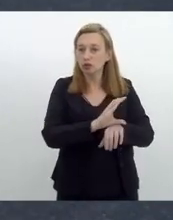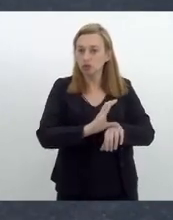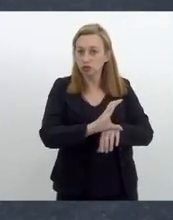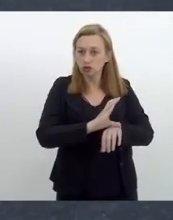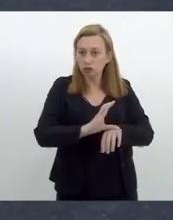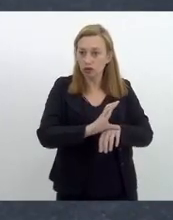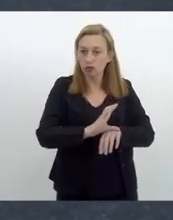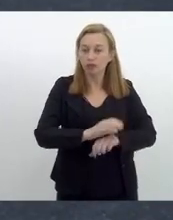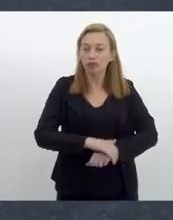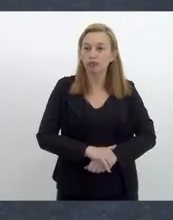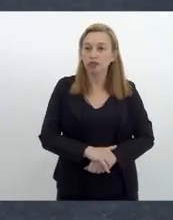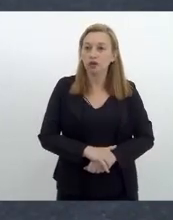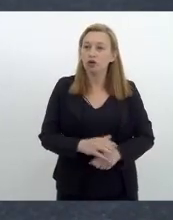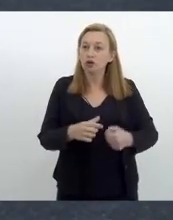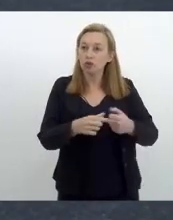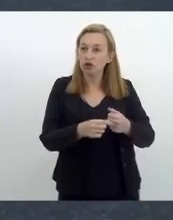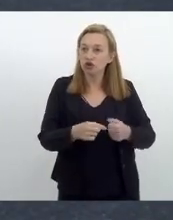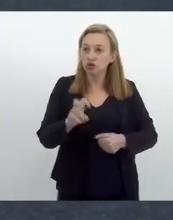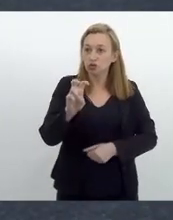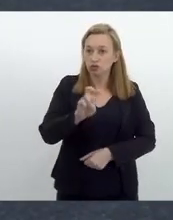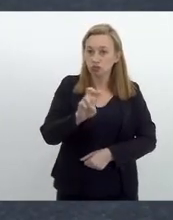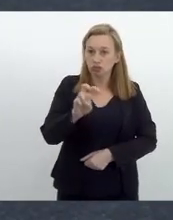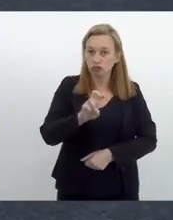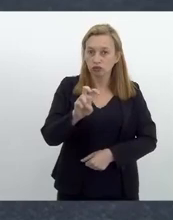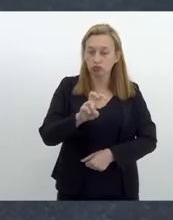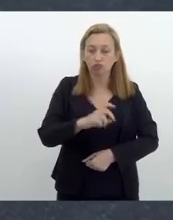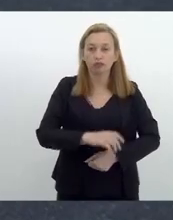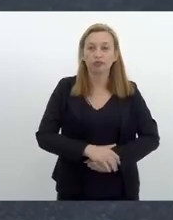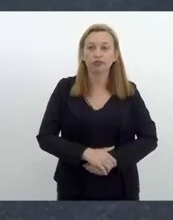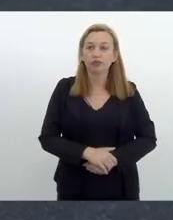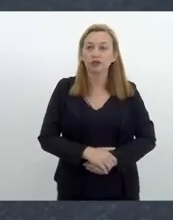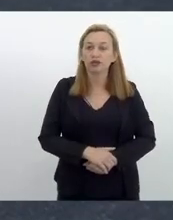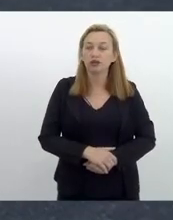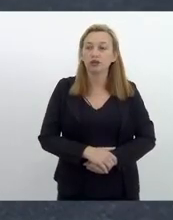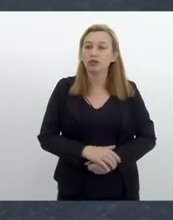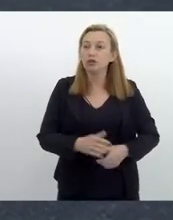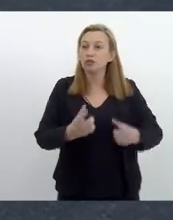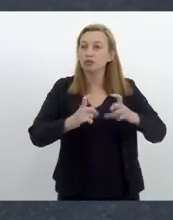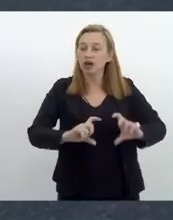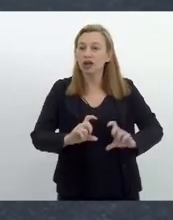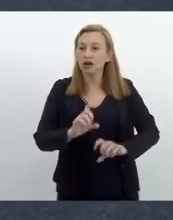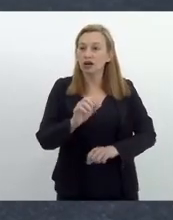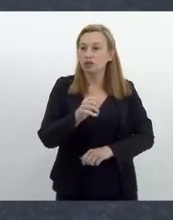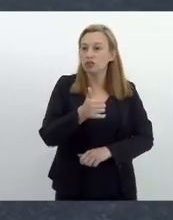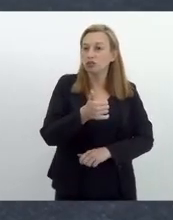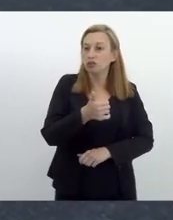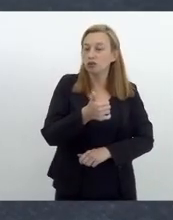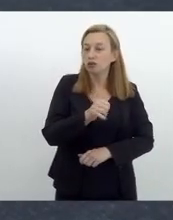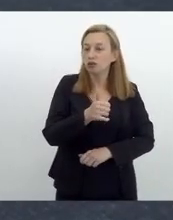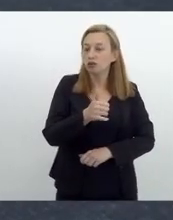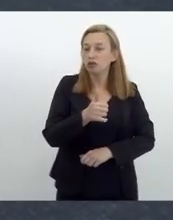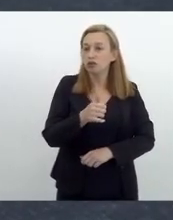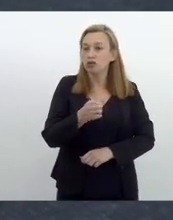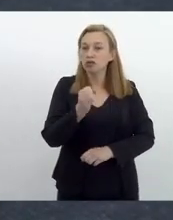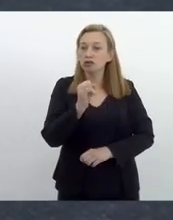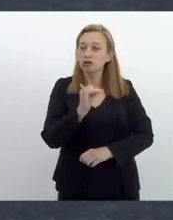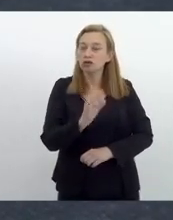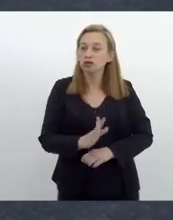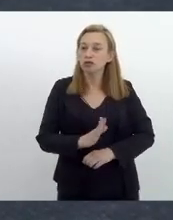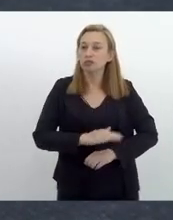no artigo 5º botar um parágrafo 11 dizendo o seguinte,